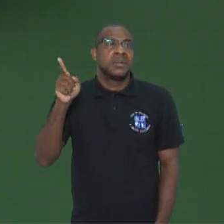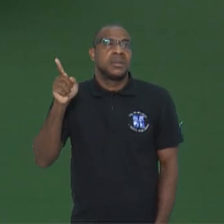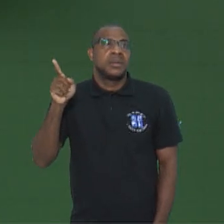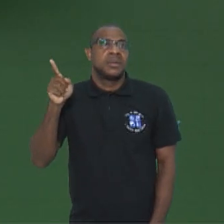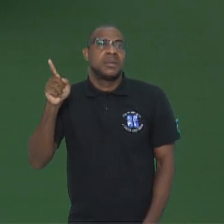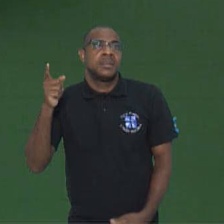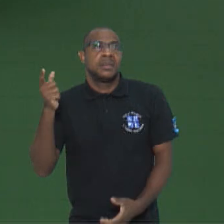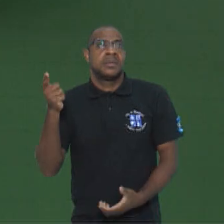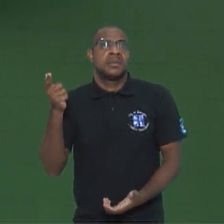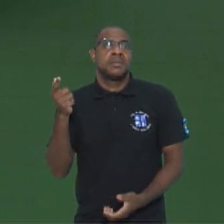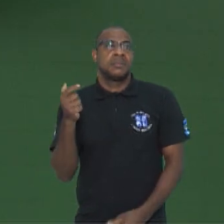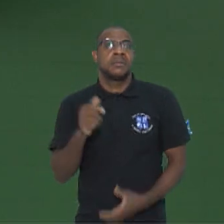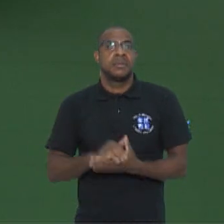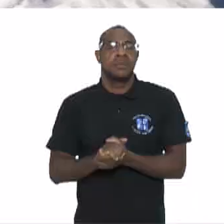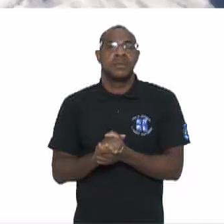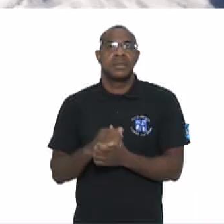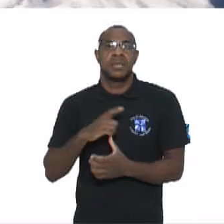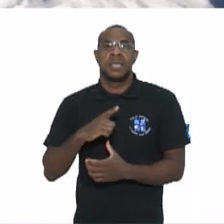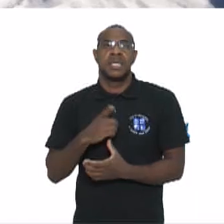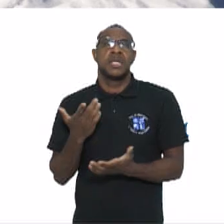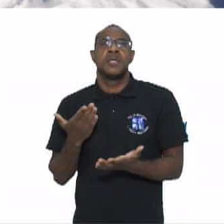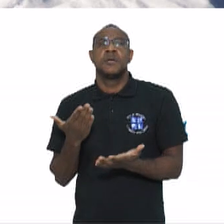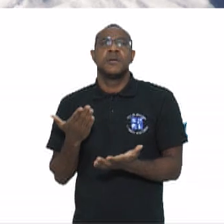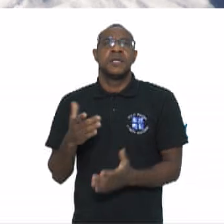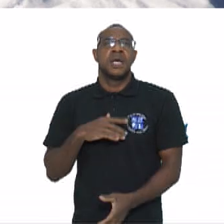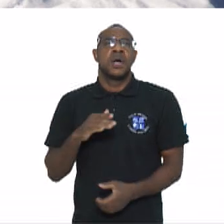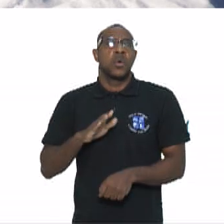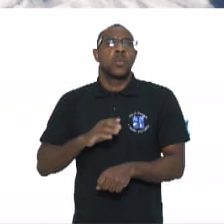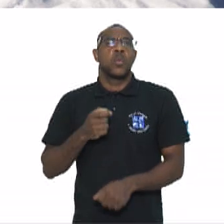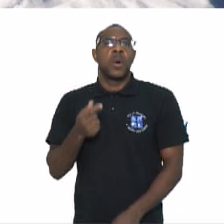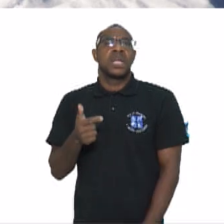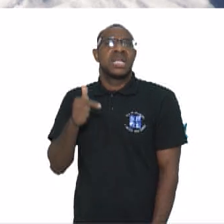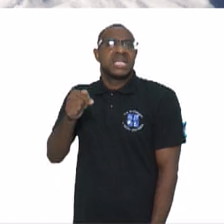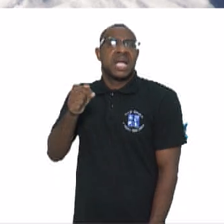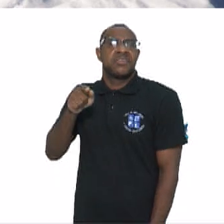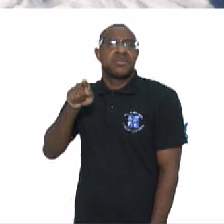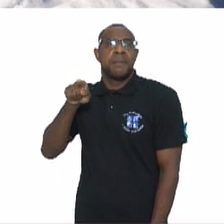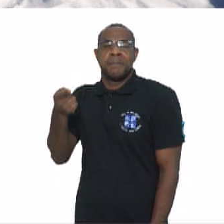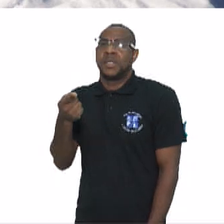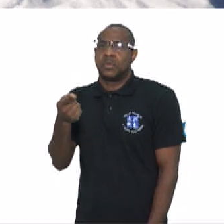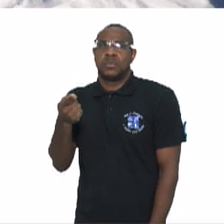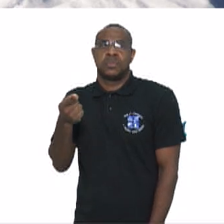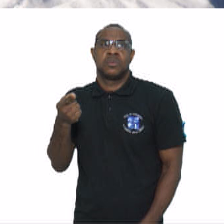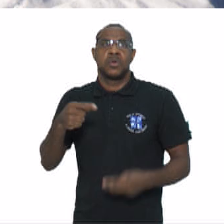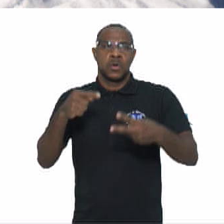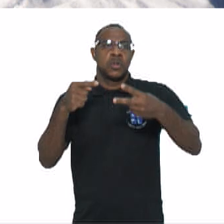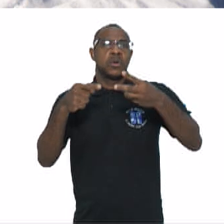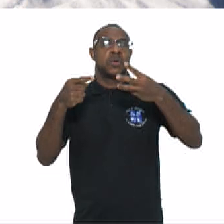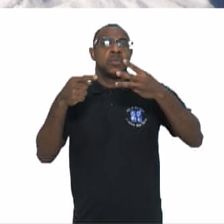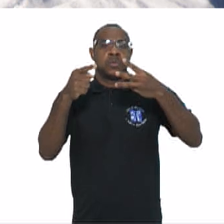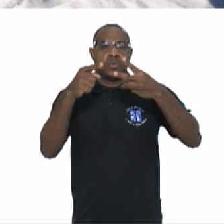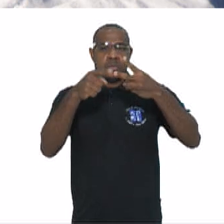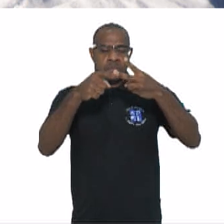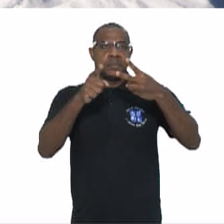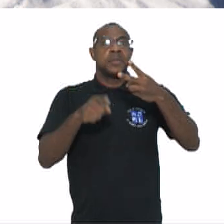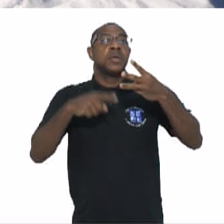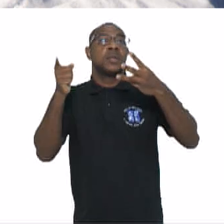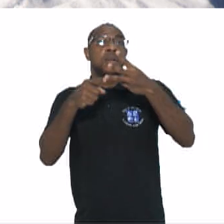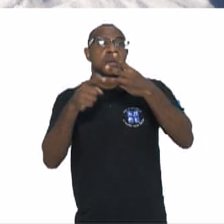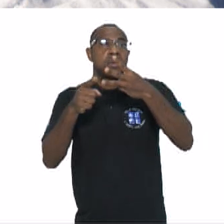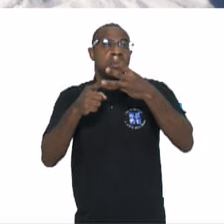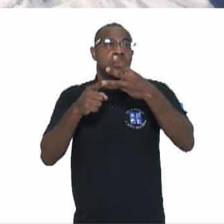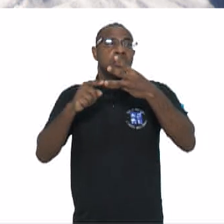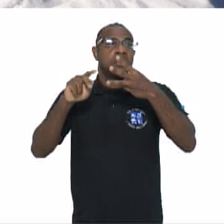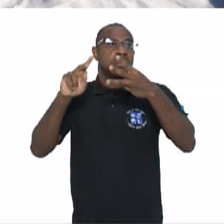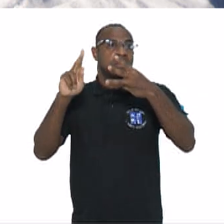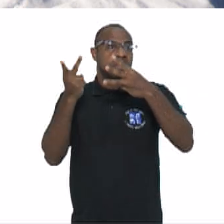montanhas já muito maiores, que chegam até quase 7.000 metros de altitude. E, por fim, o himalaísmo,